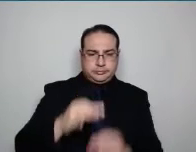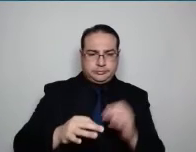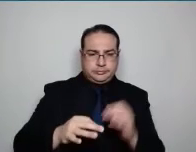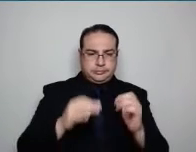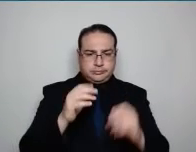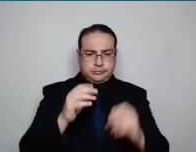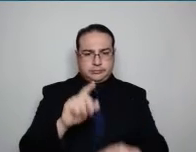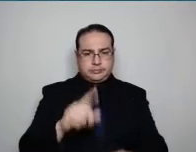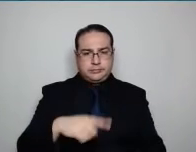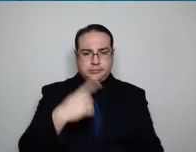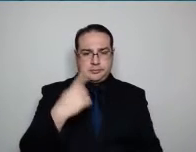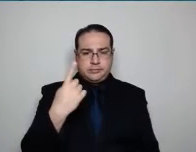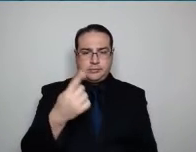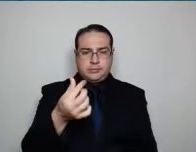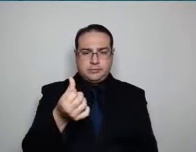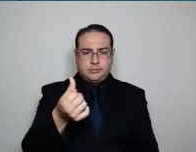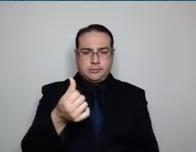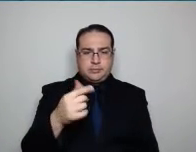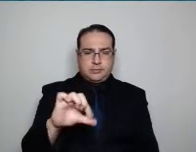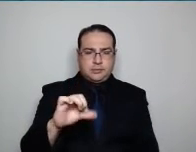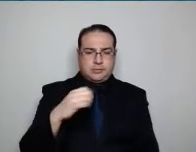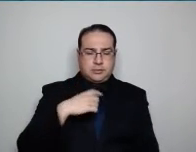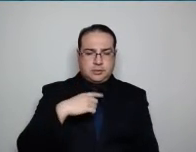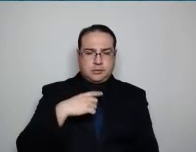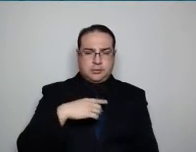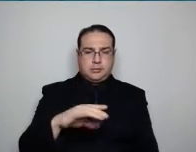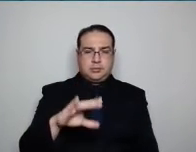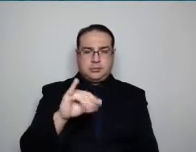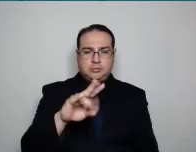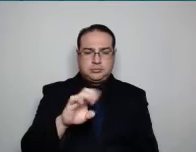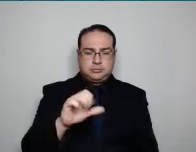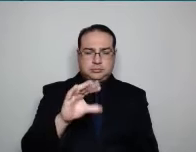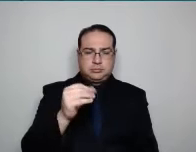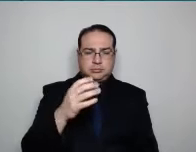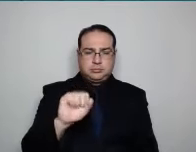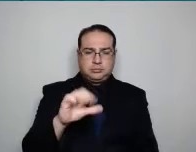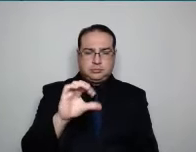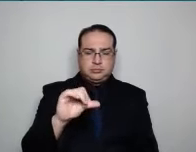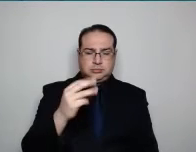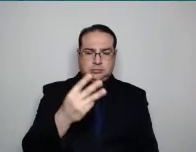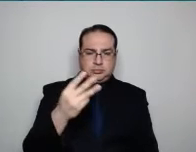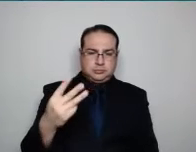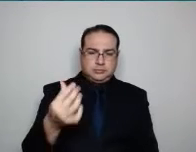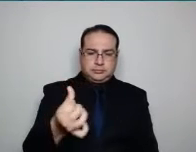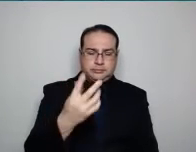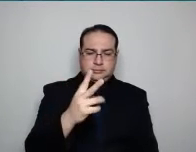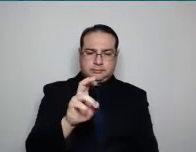doutor. Excelência. Será adiado, não é isso? Está adiado aqui,